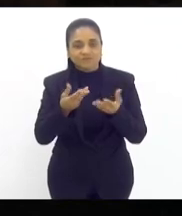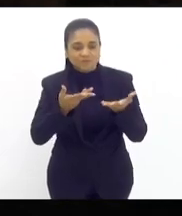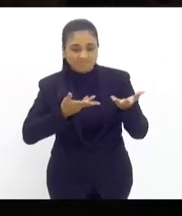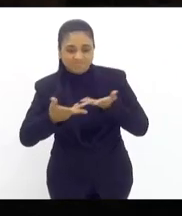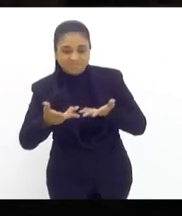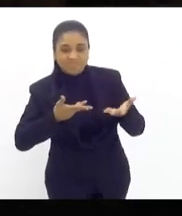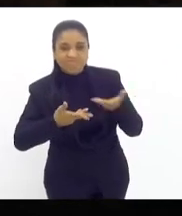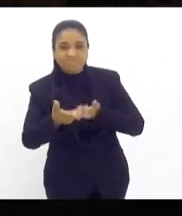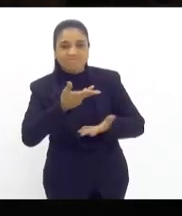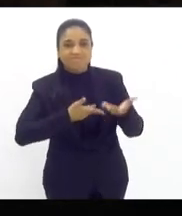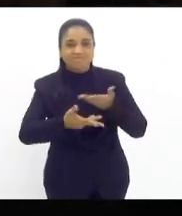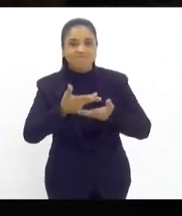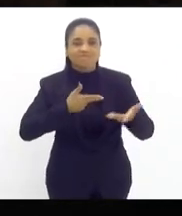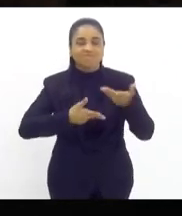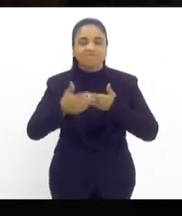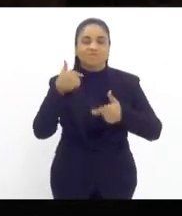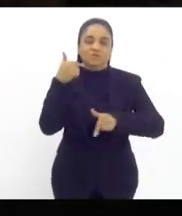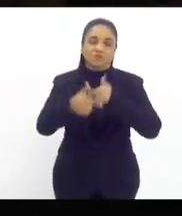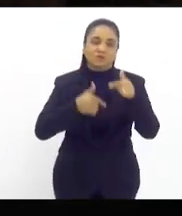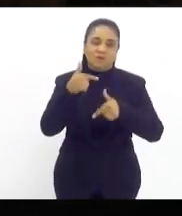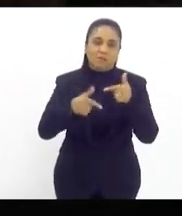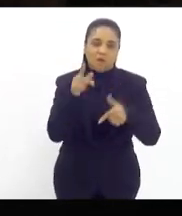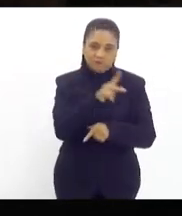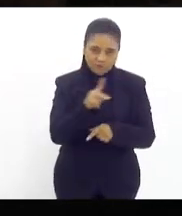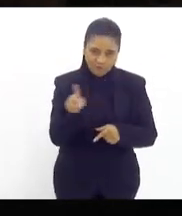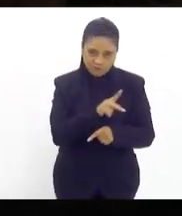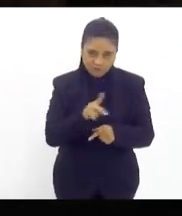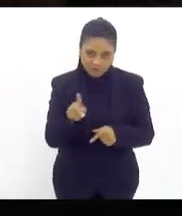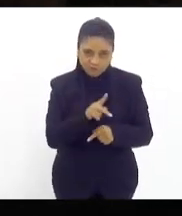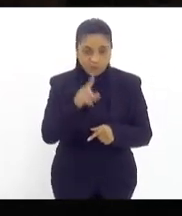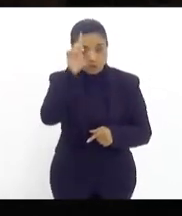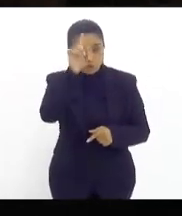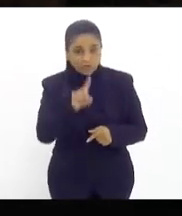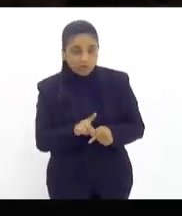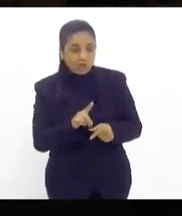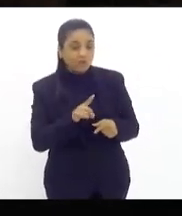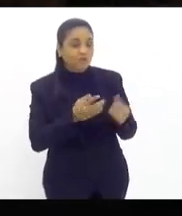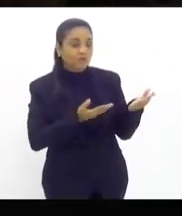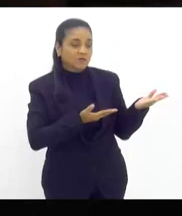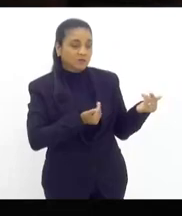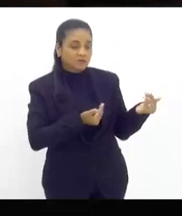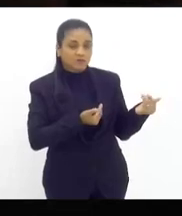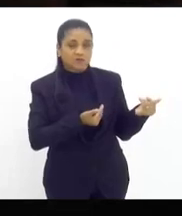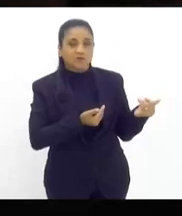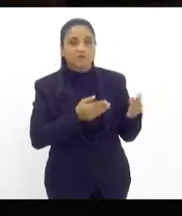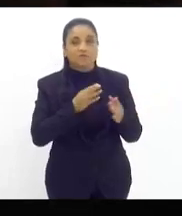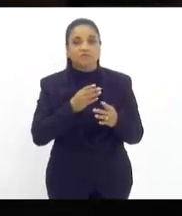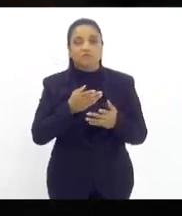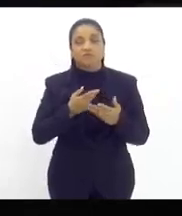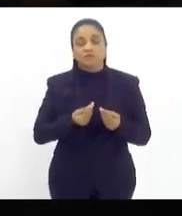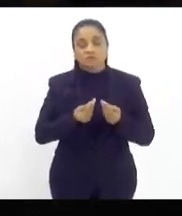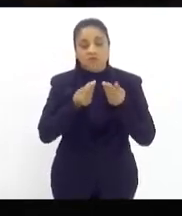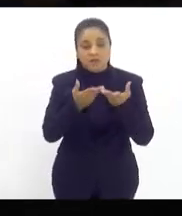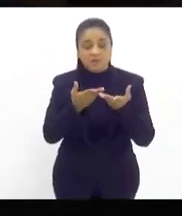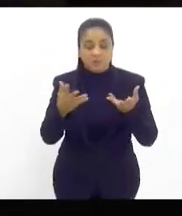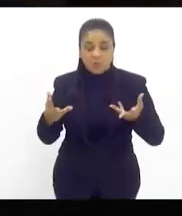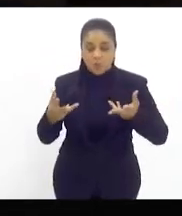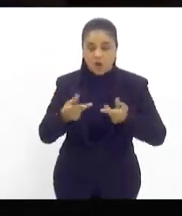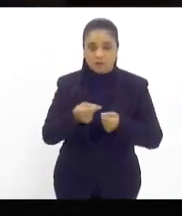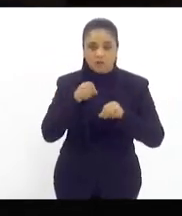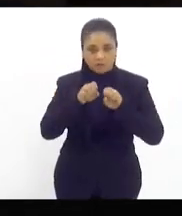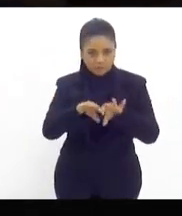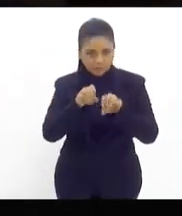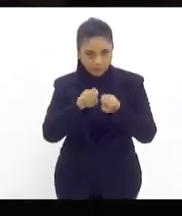docente e estão inviabilizando portanto o direito da juventude de receber educação de qualidade a nossa